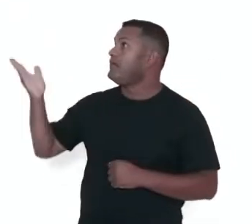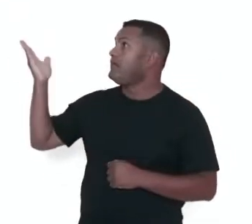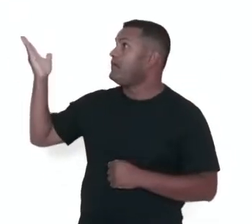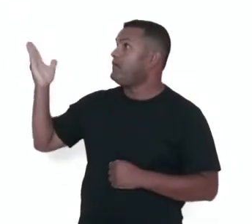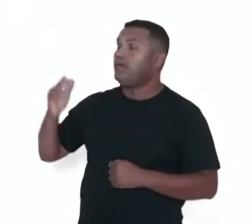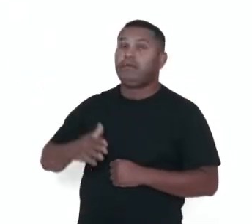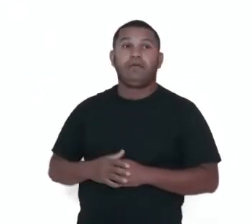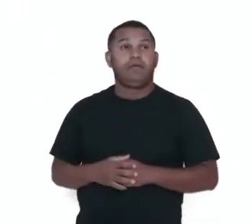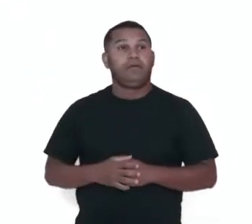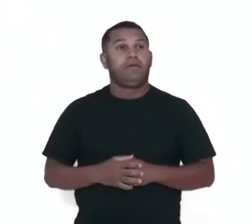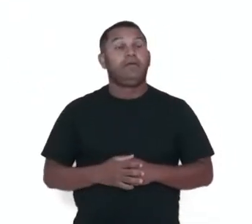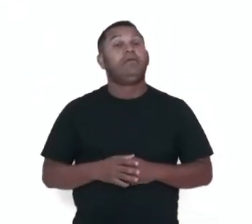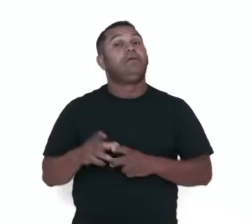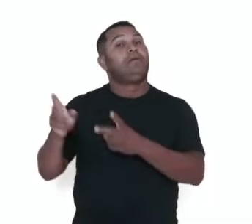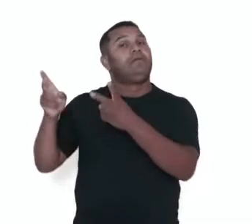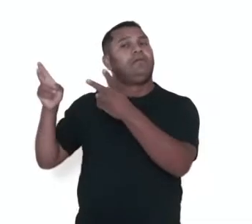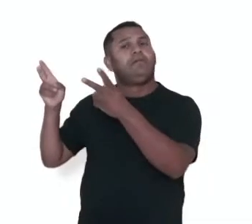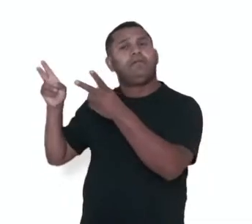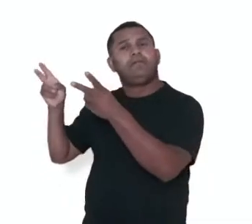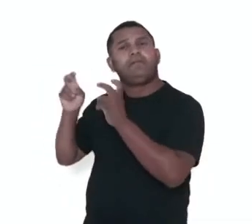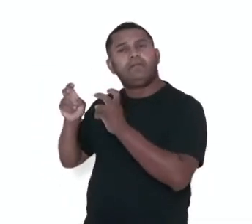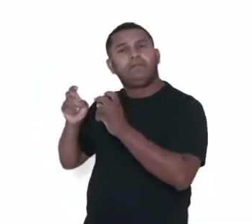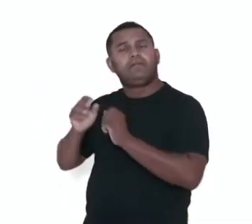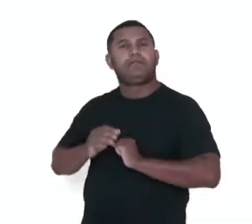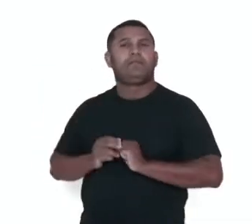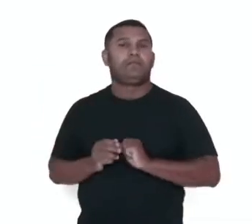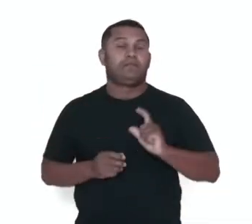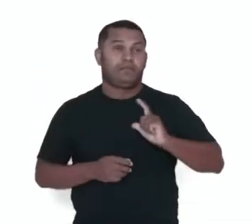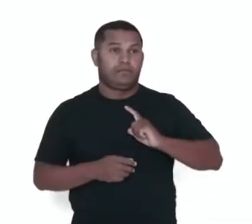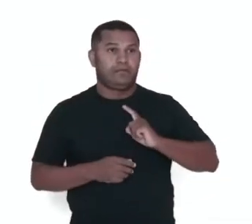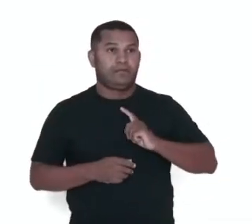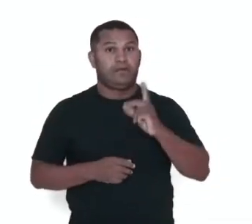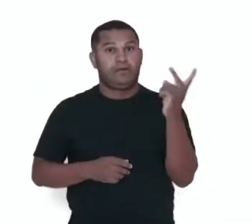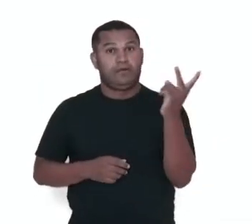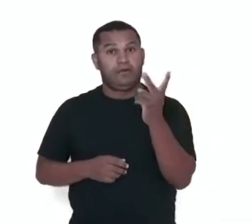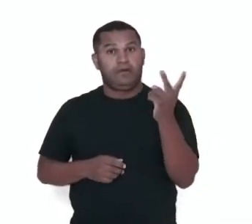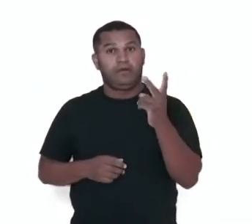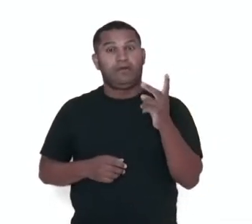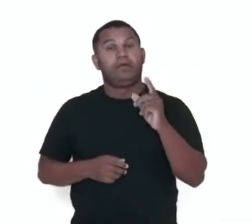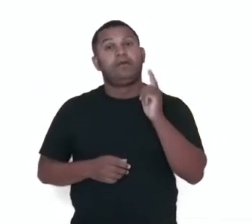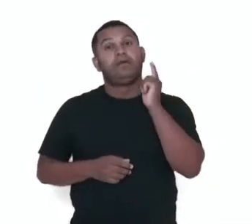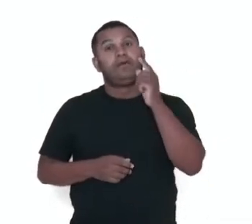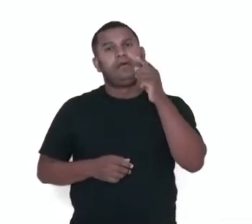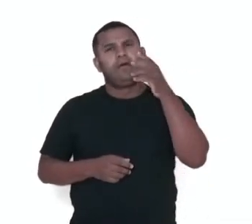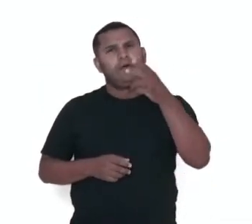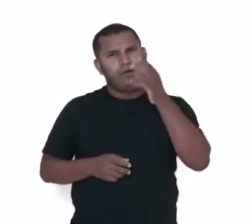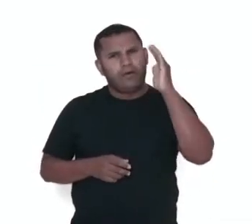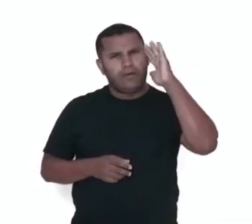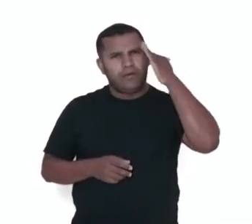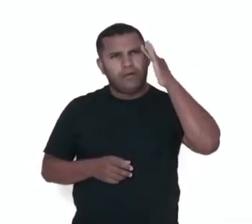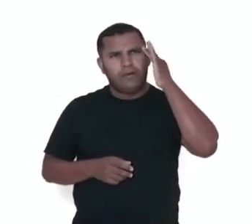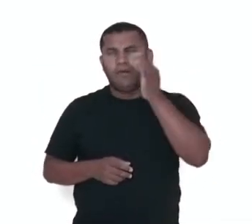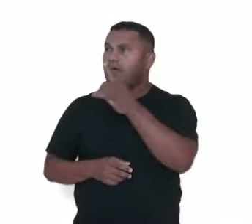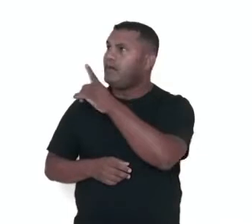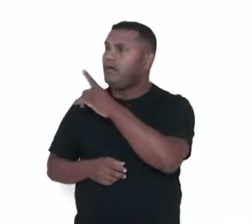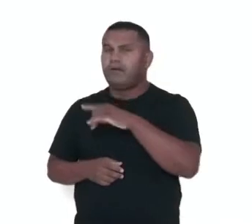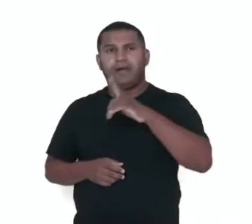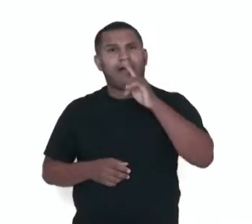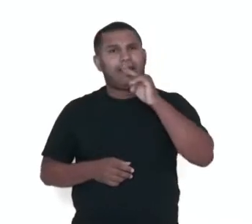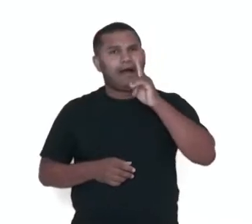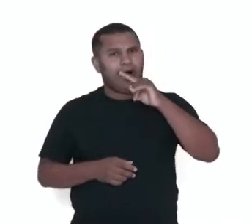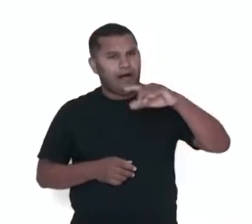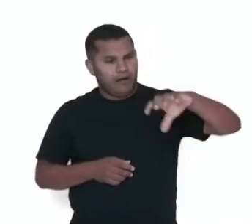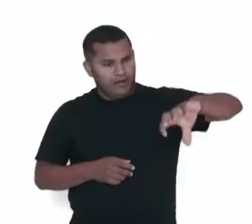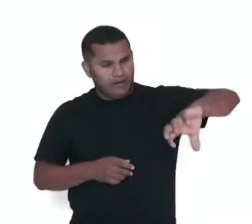nós conseguimos ver aqui de semelhante nessas 2 imagens? Observamos 2 torneiras,